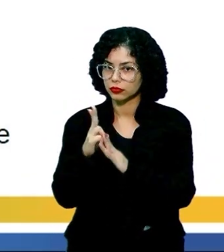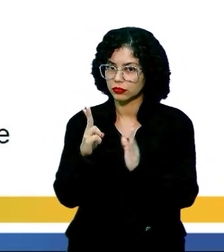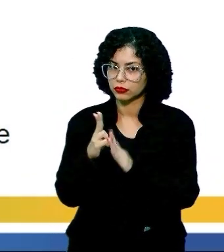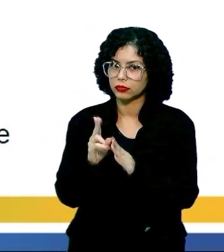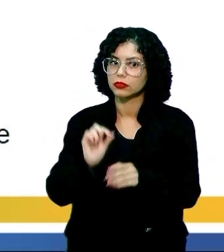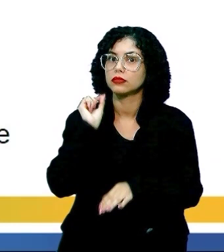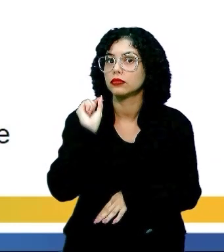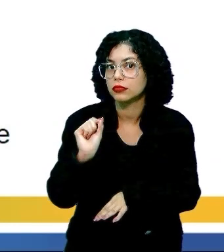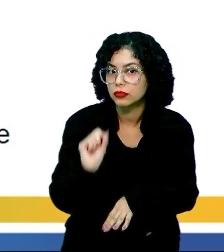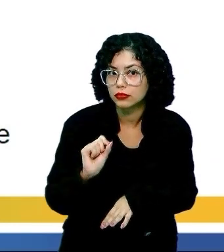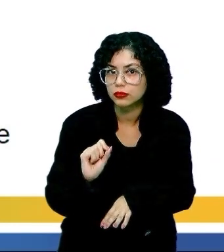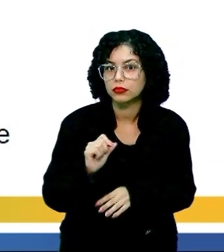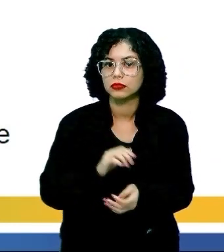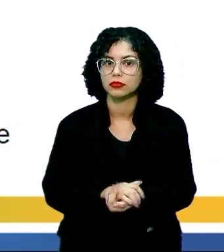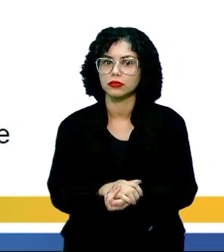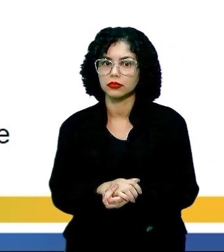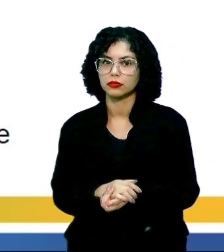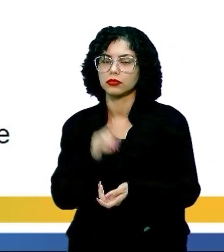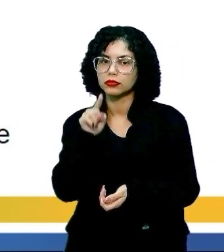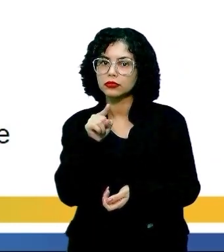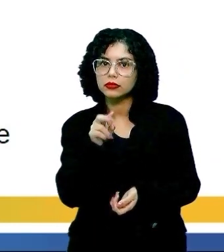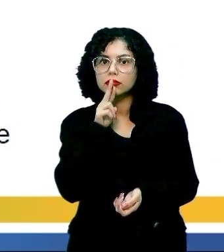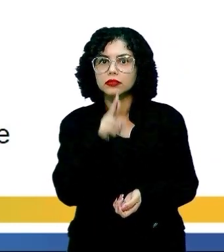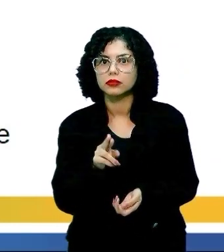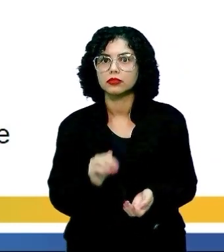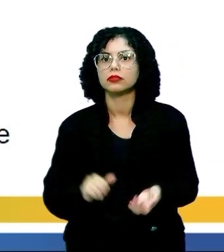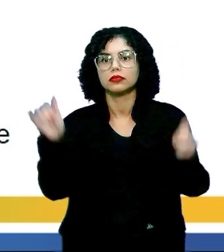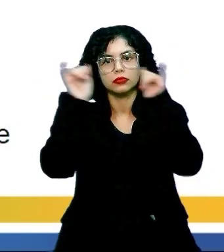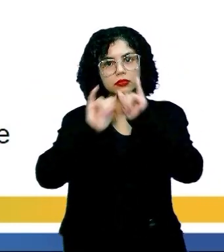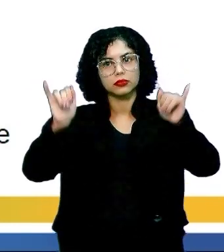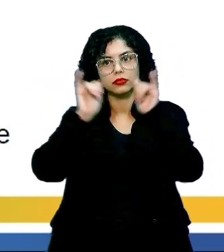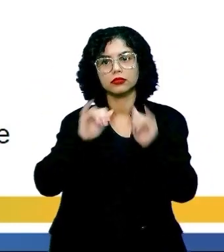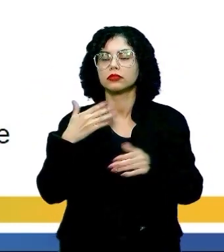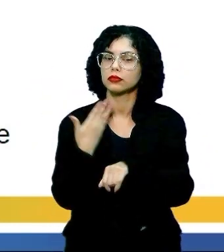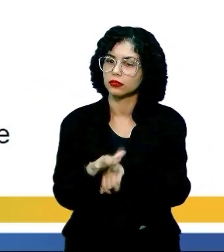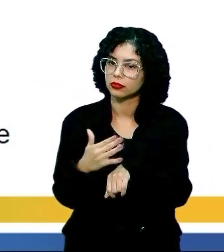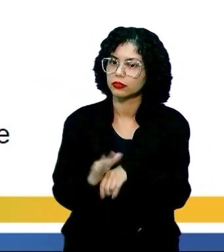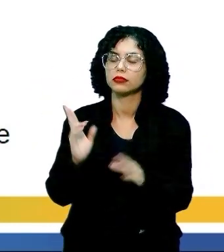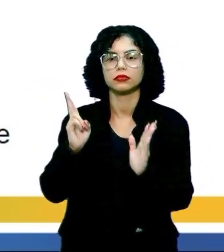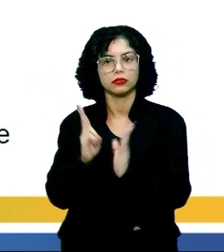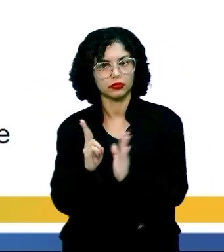indígenas desencadeou Aqui a gente vai ter uma informação sobre